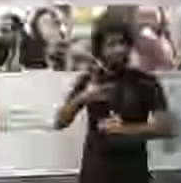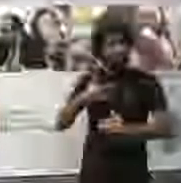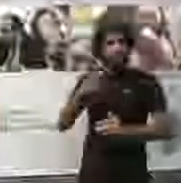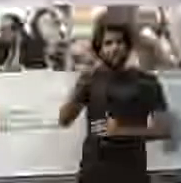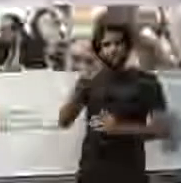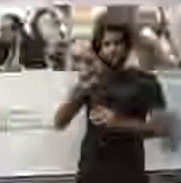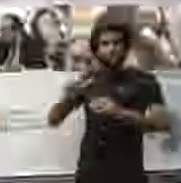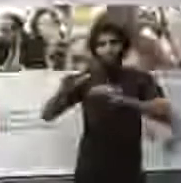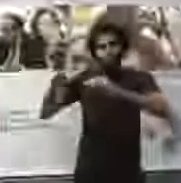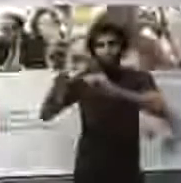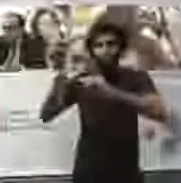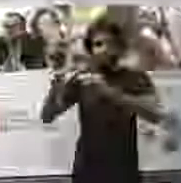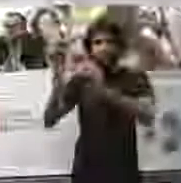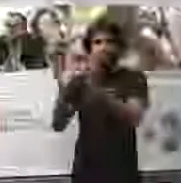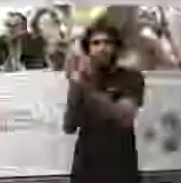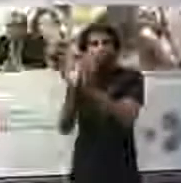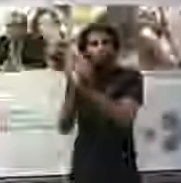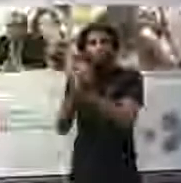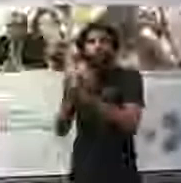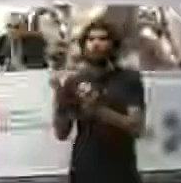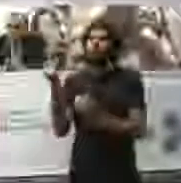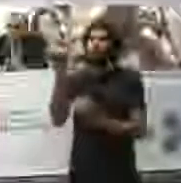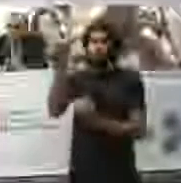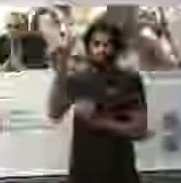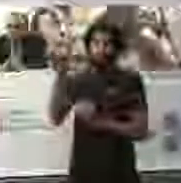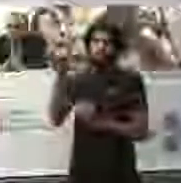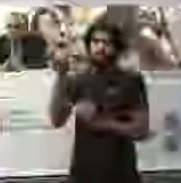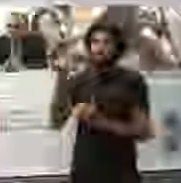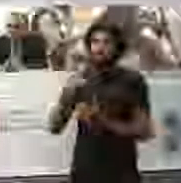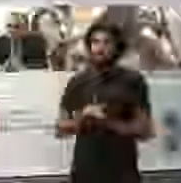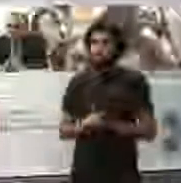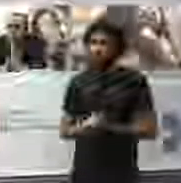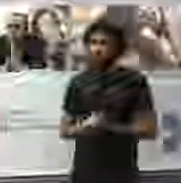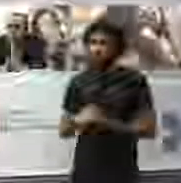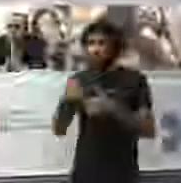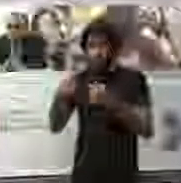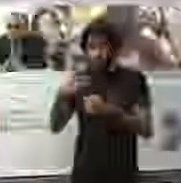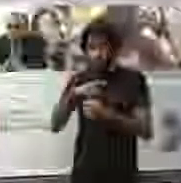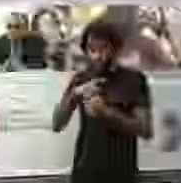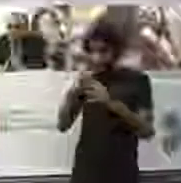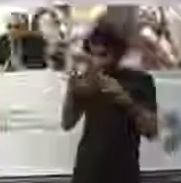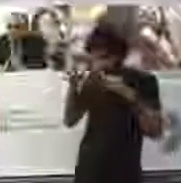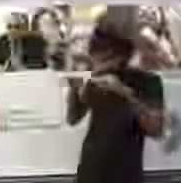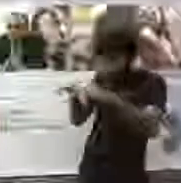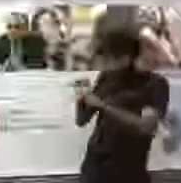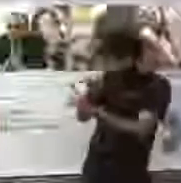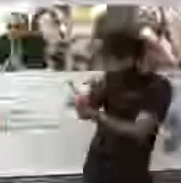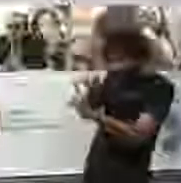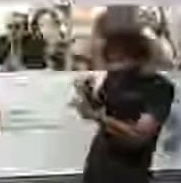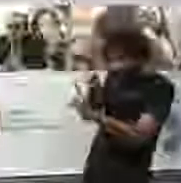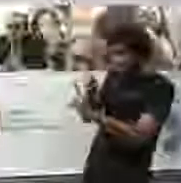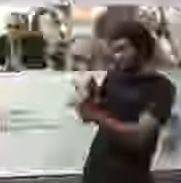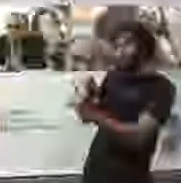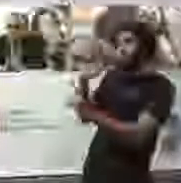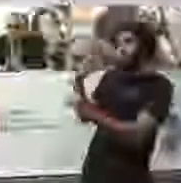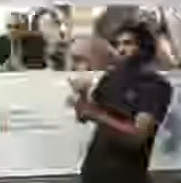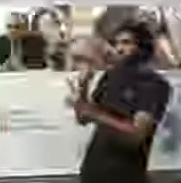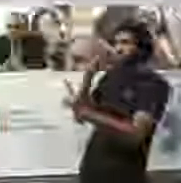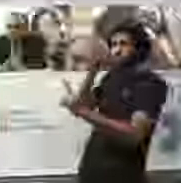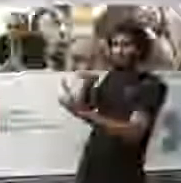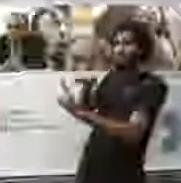também leva essa judicialização situação de que é no campo mesmo nós